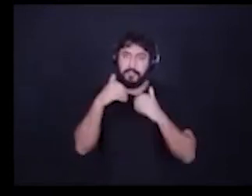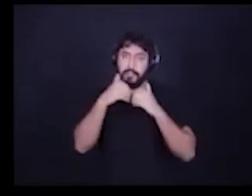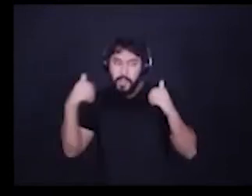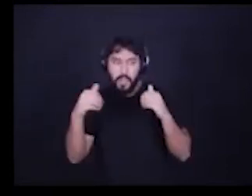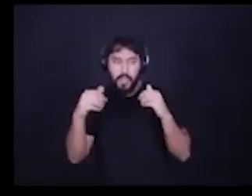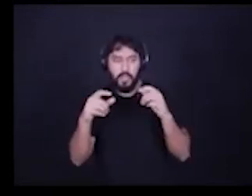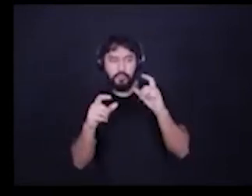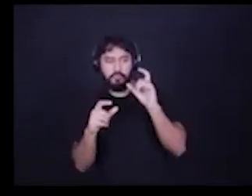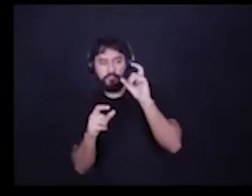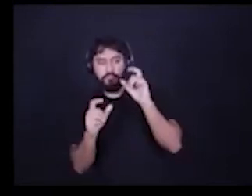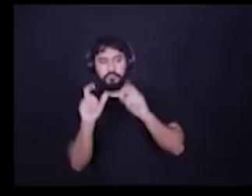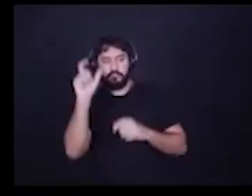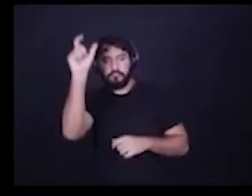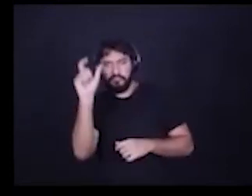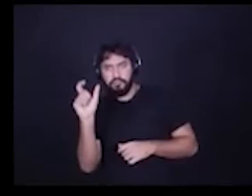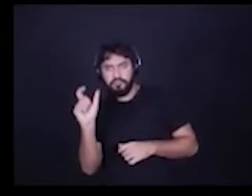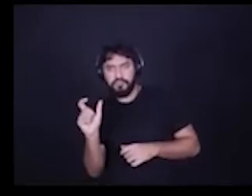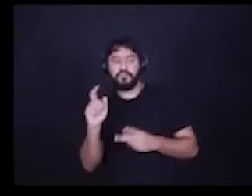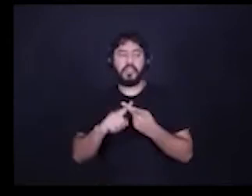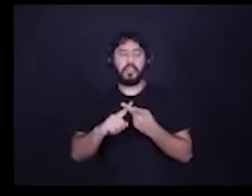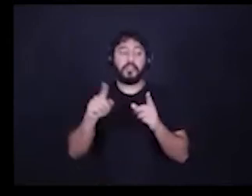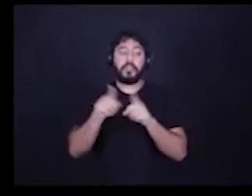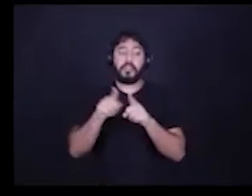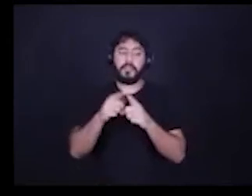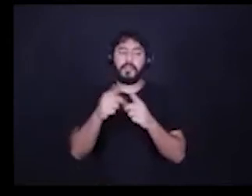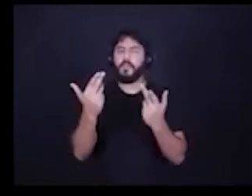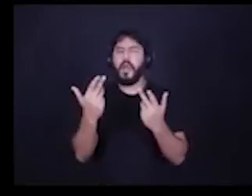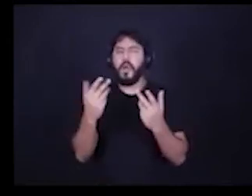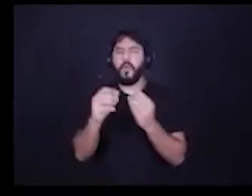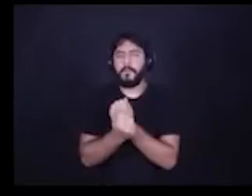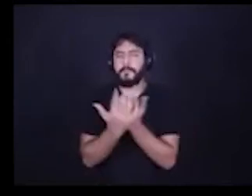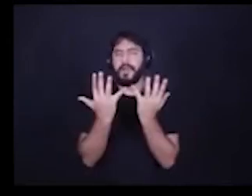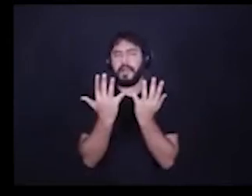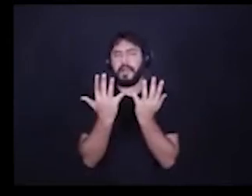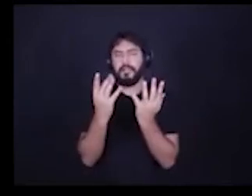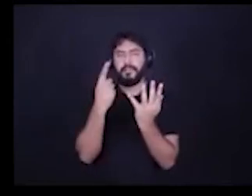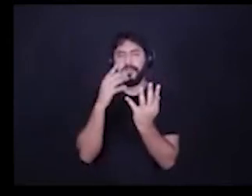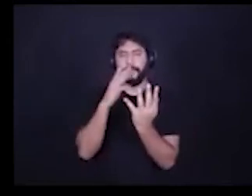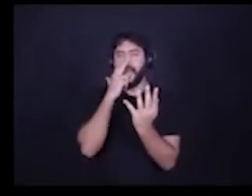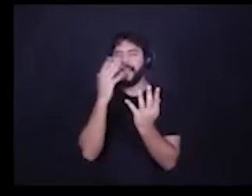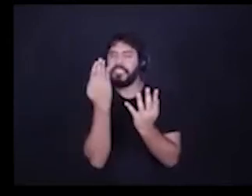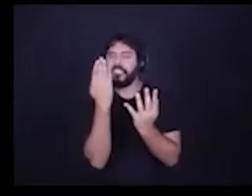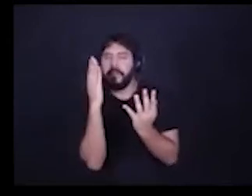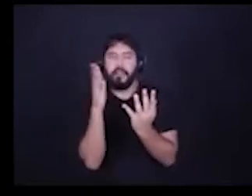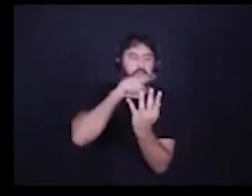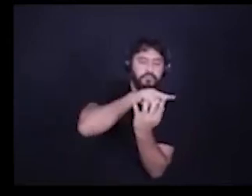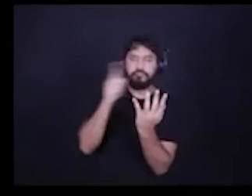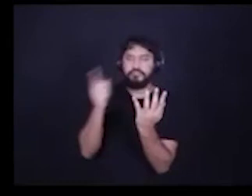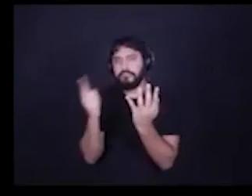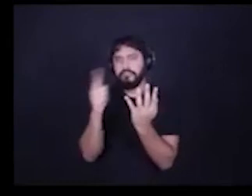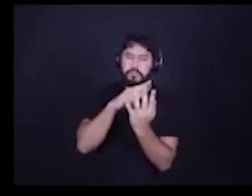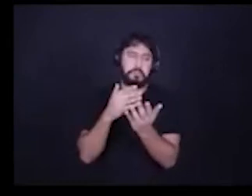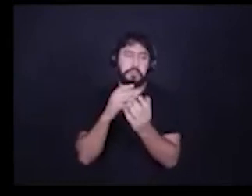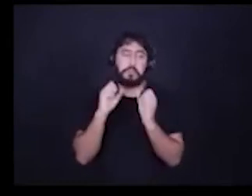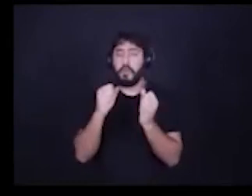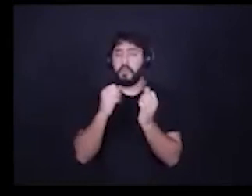com essa ideia também que tem da carta do baralho, né, que tanto faz o lado de leitura, né, que você pode olhar, começar a ler pelo My Name Is ou pelo Eu